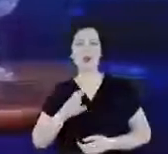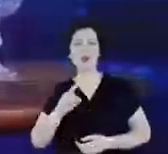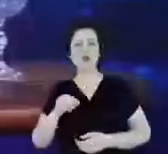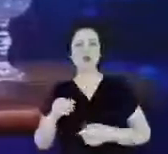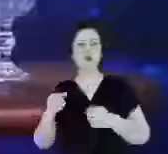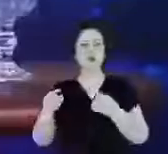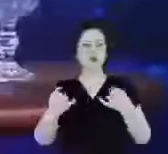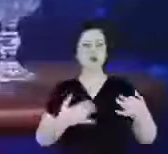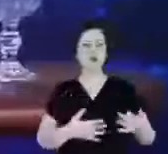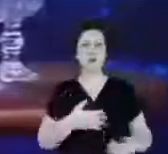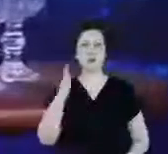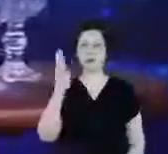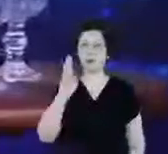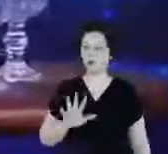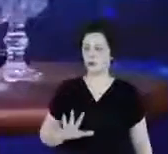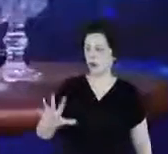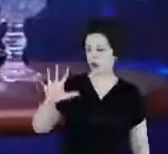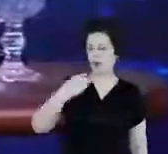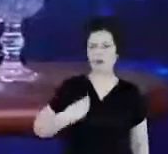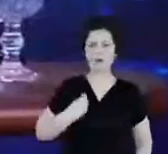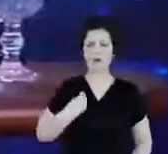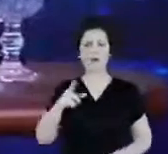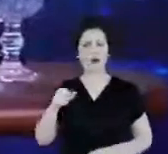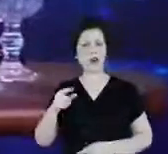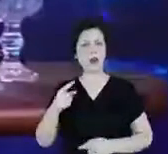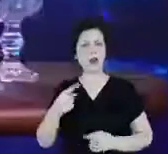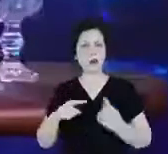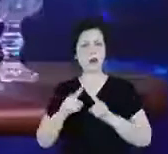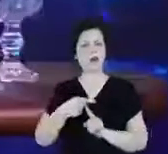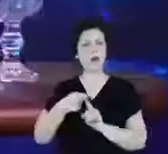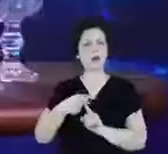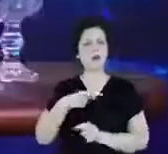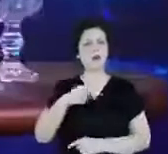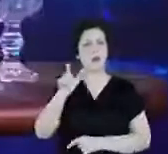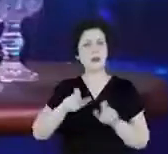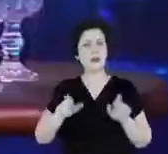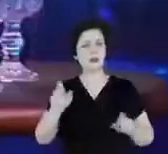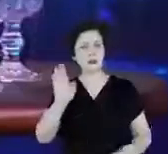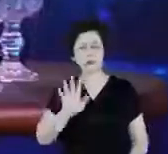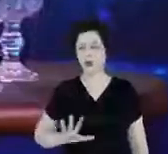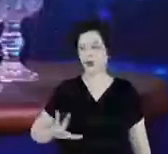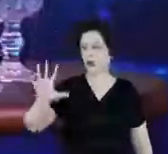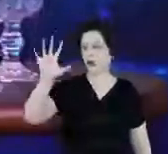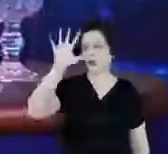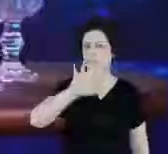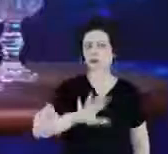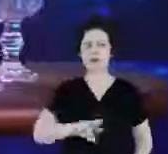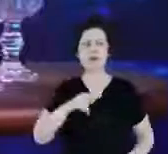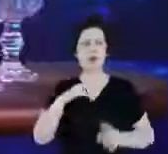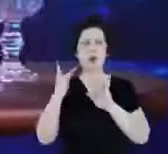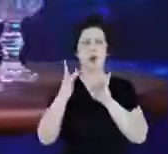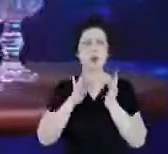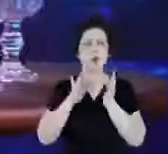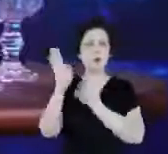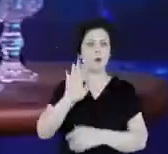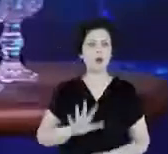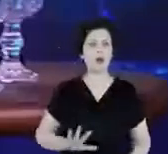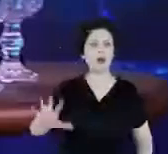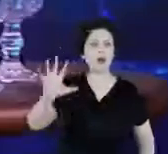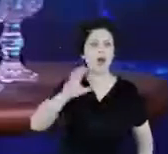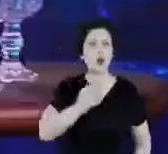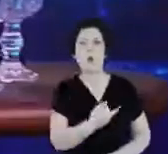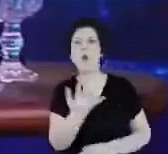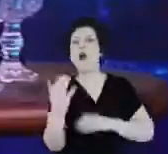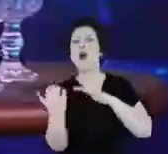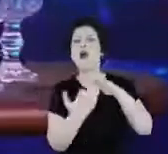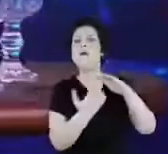está no Brasil inteiro Isso é uma vantagem né você tem pessoas no Brasil incrível tá isso em contato com todas as pessoas do Brasil quantas empresas